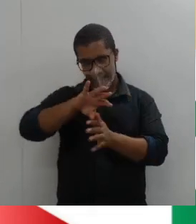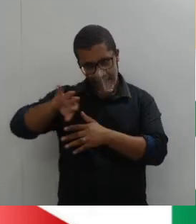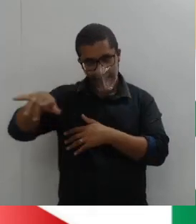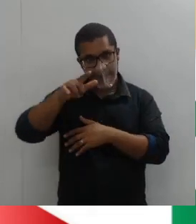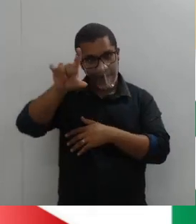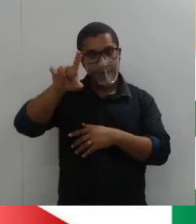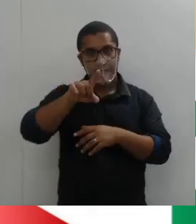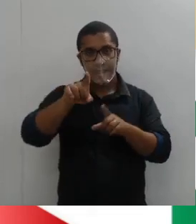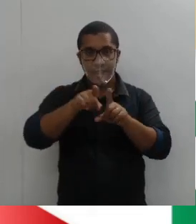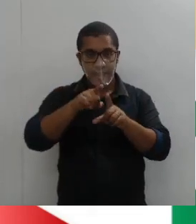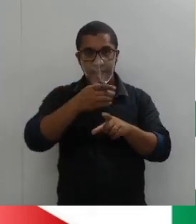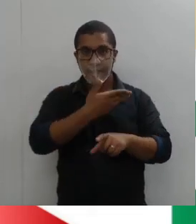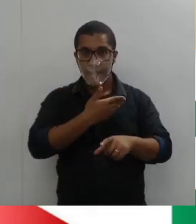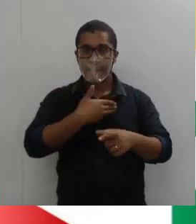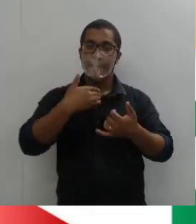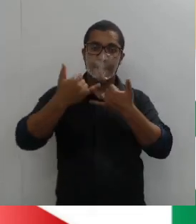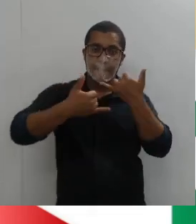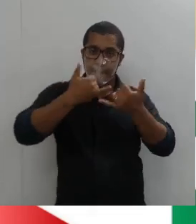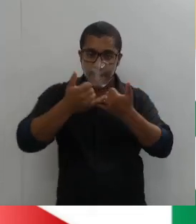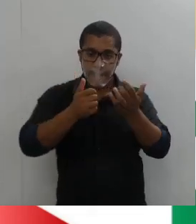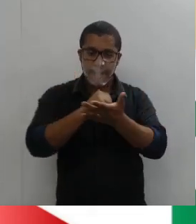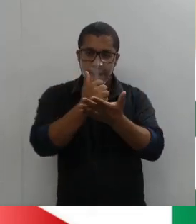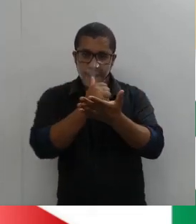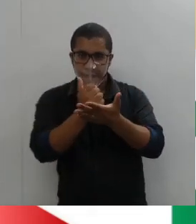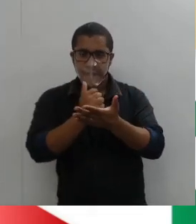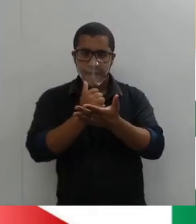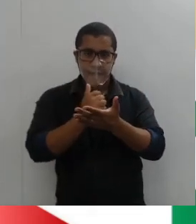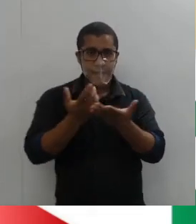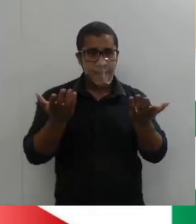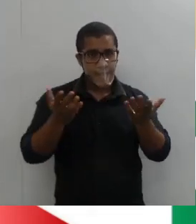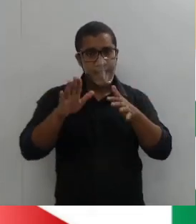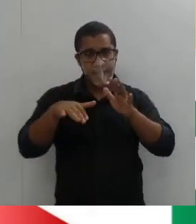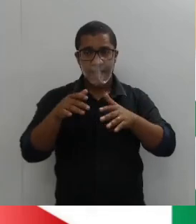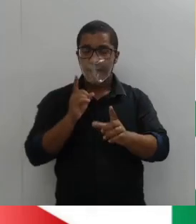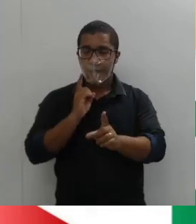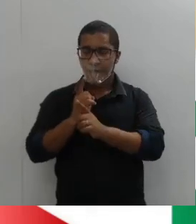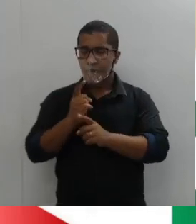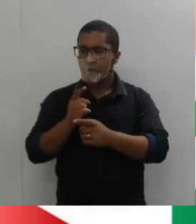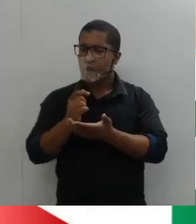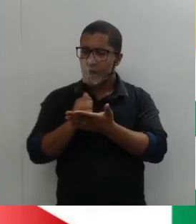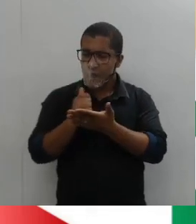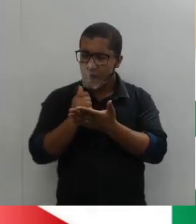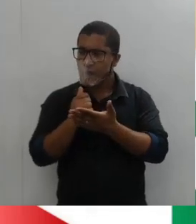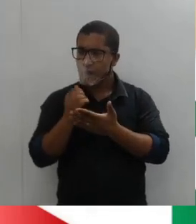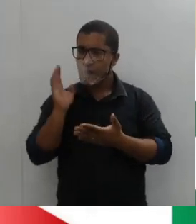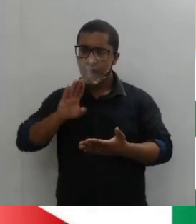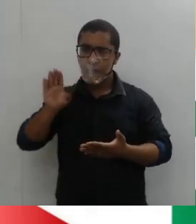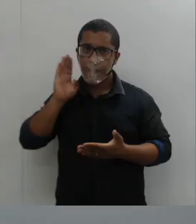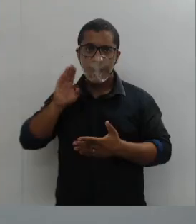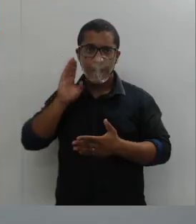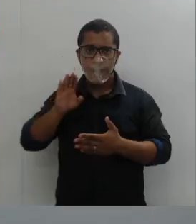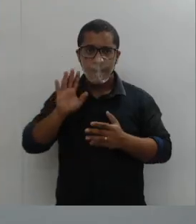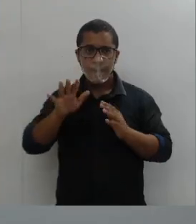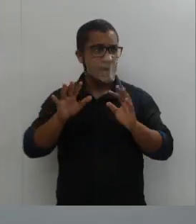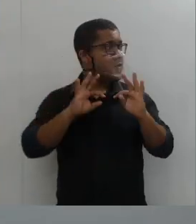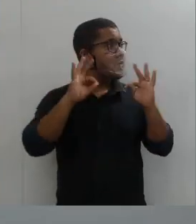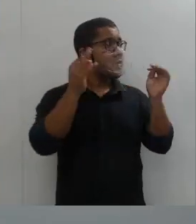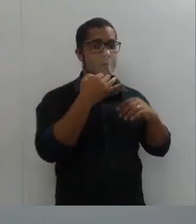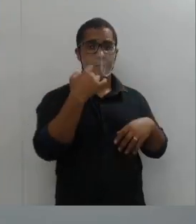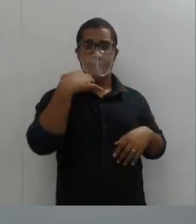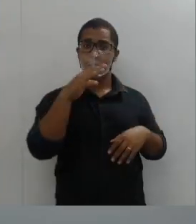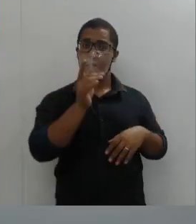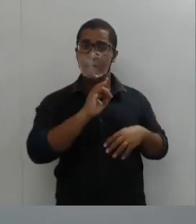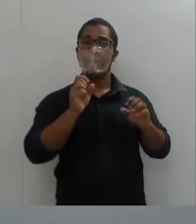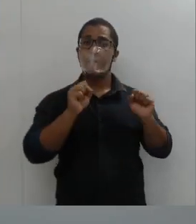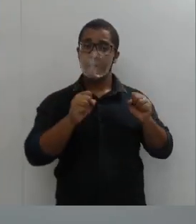joguem também e aí conhecer um outro universo. Às vezes a gente acha um joguinho tão legal, fica lá jogando e, poxa, ninguém conhece e de repente poderia